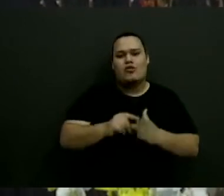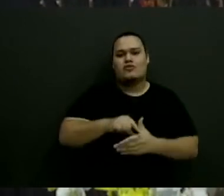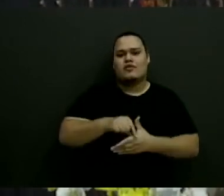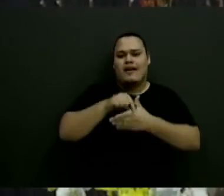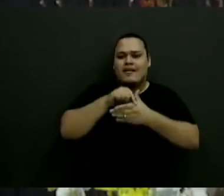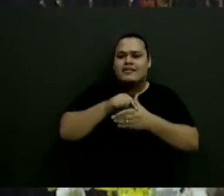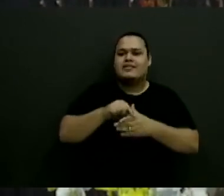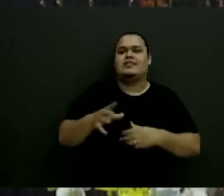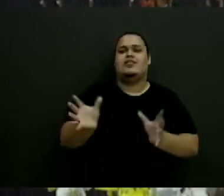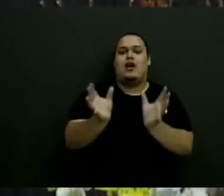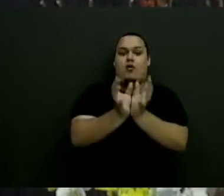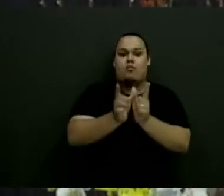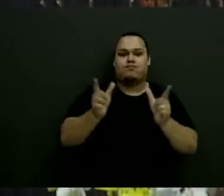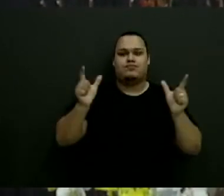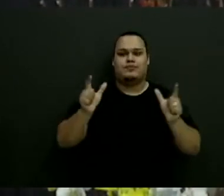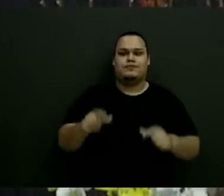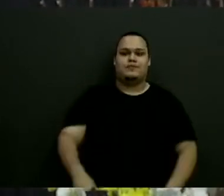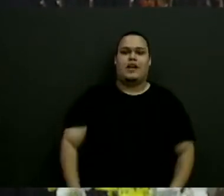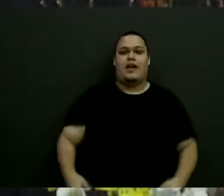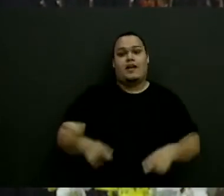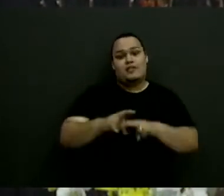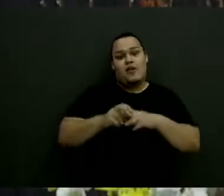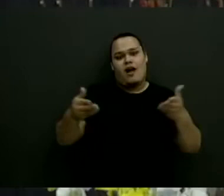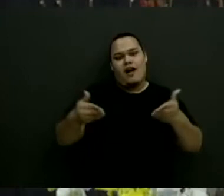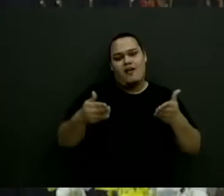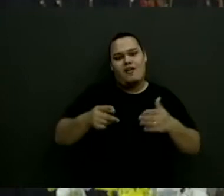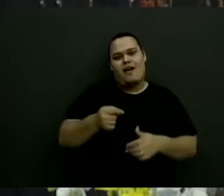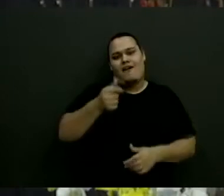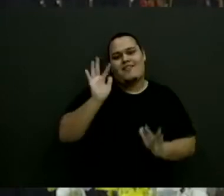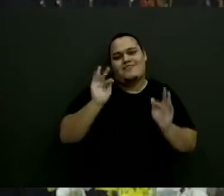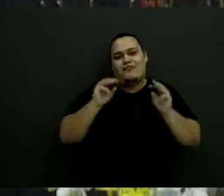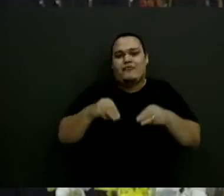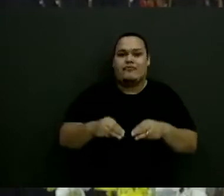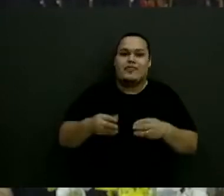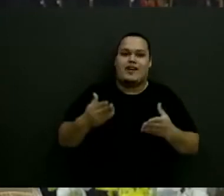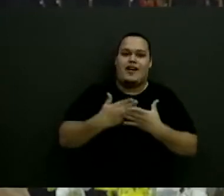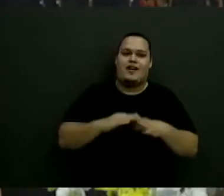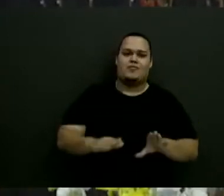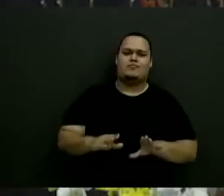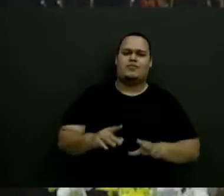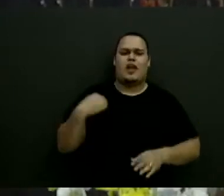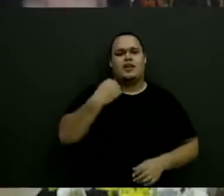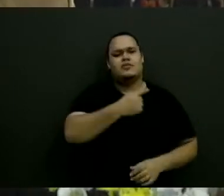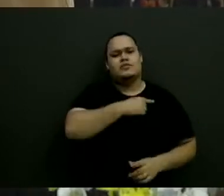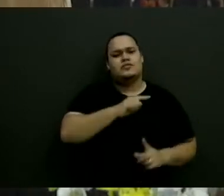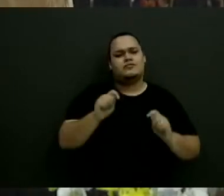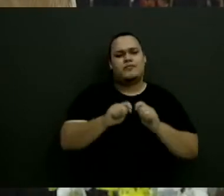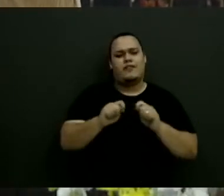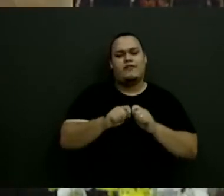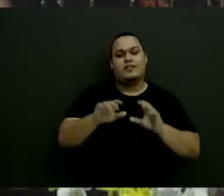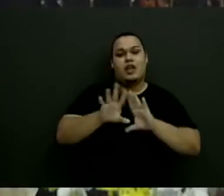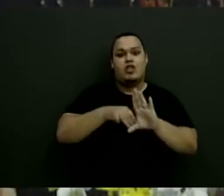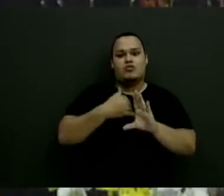estão conosco aí. E vamos encerrar então essa nossa transmissão aqui. Você que está no